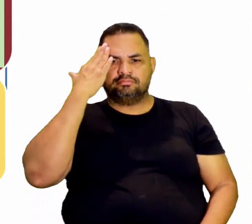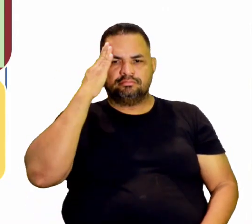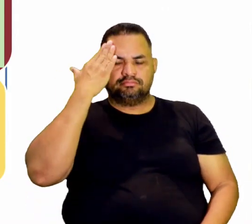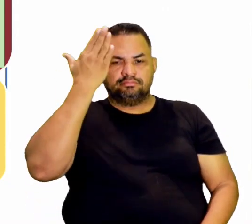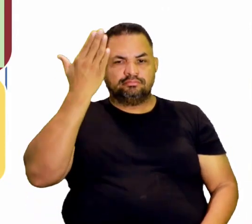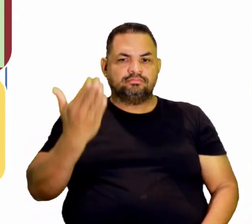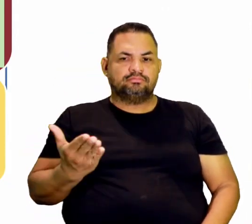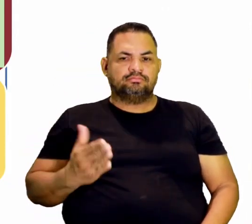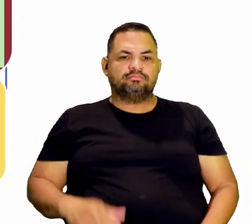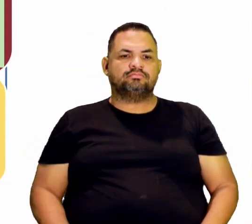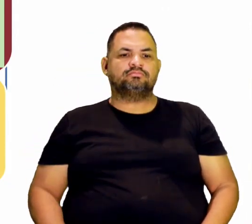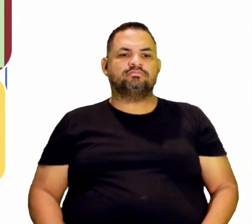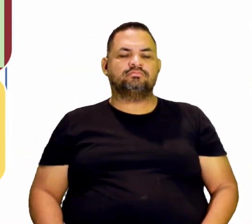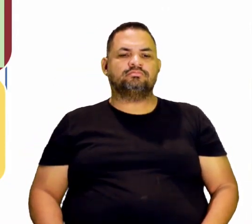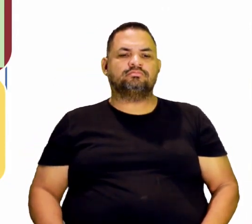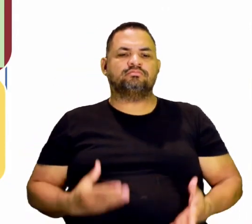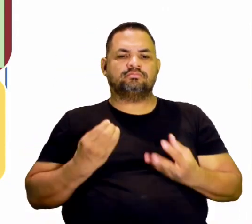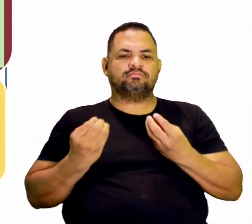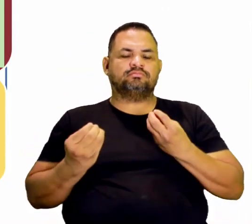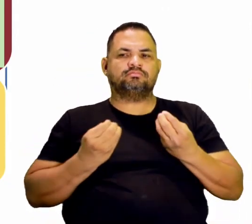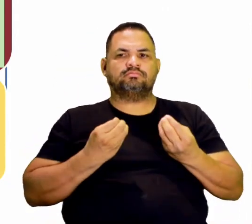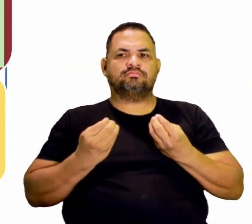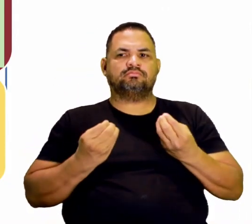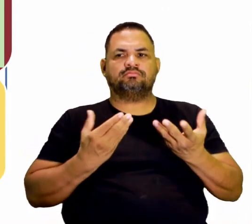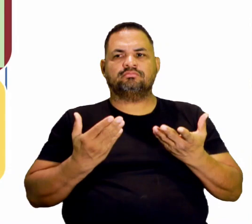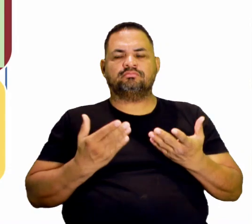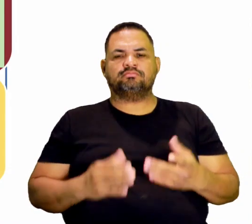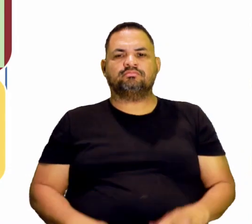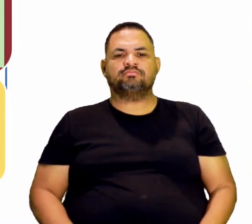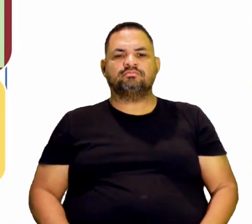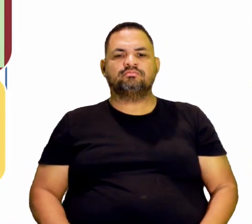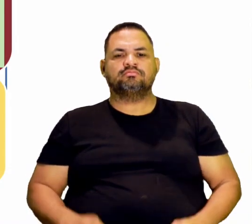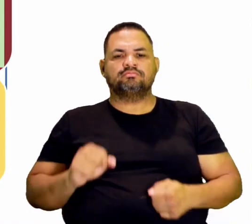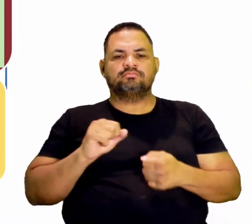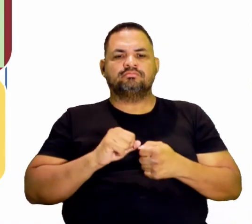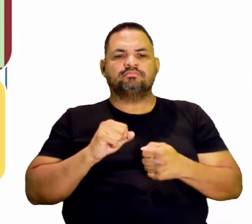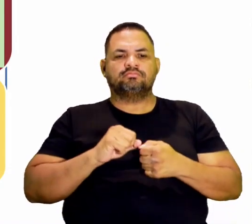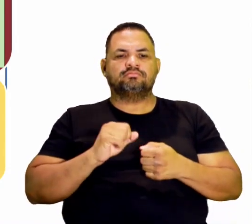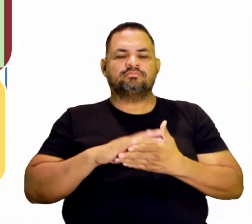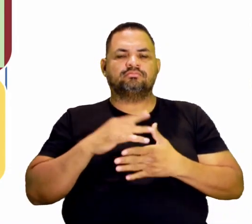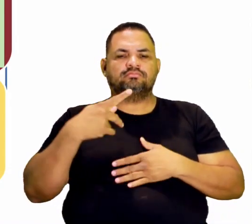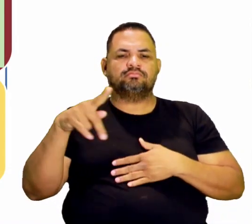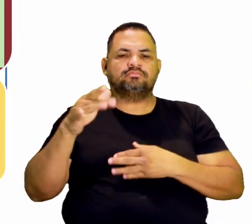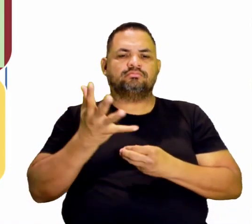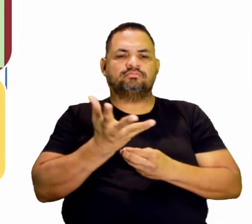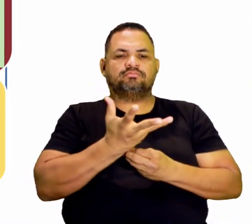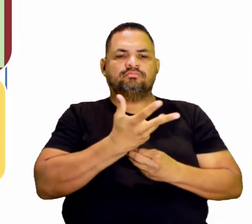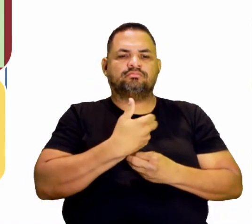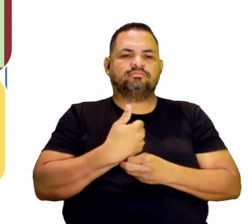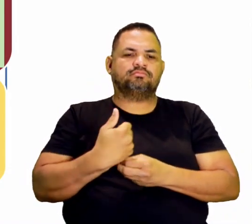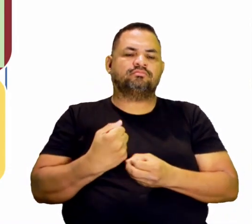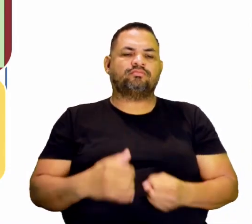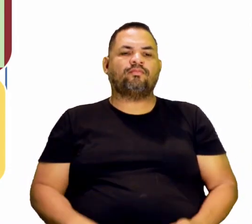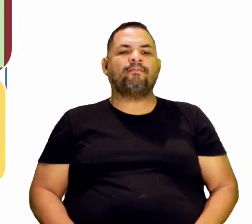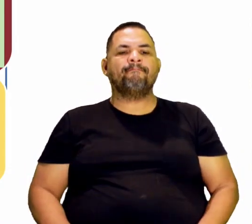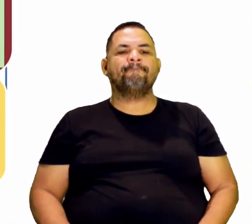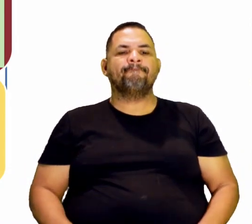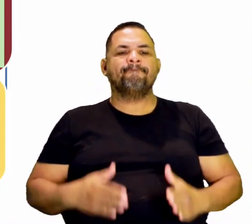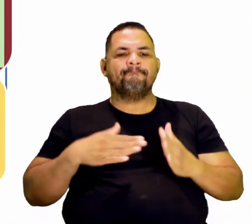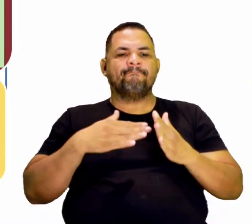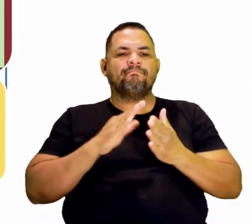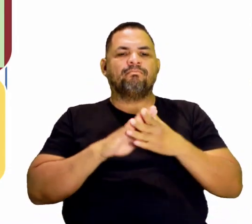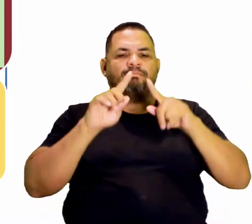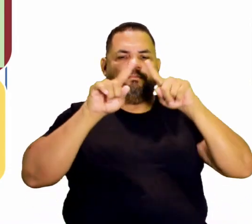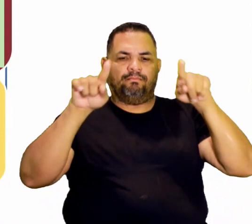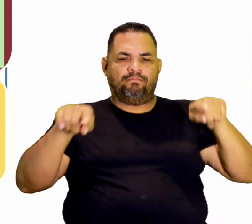entendimento sobre a maneira de fazer a sua arte, né? A maneira de pintar os